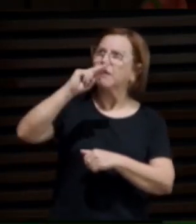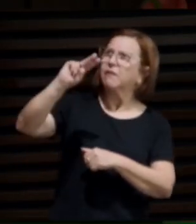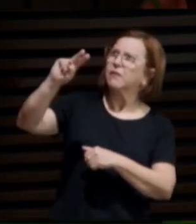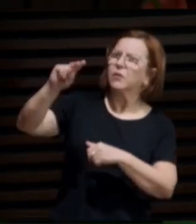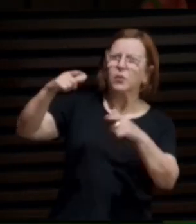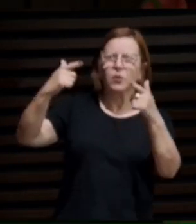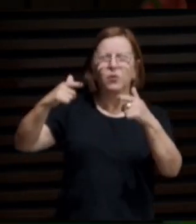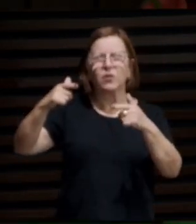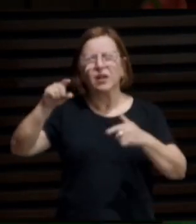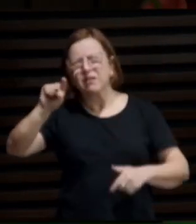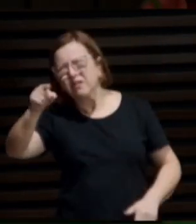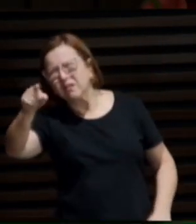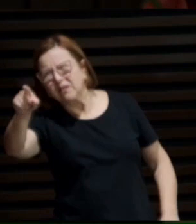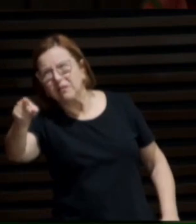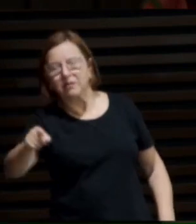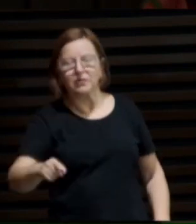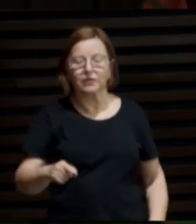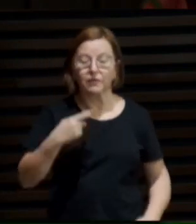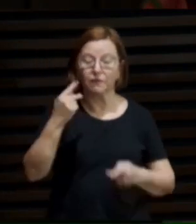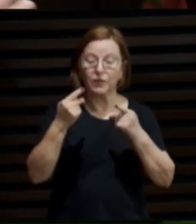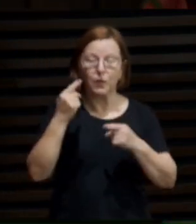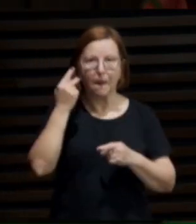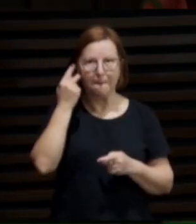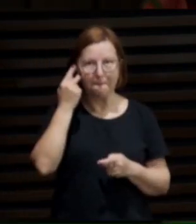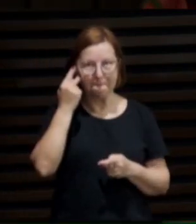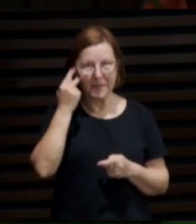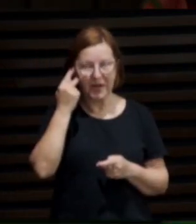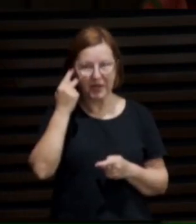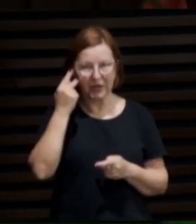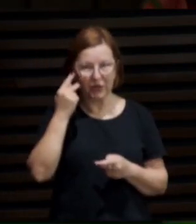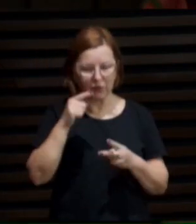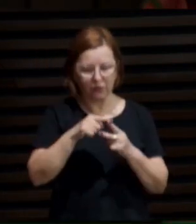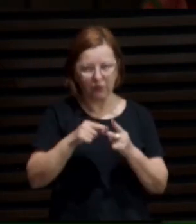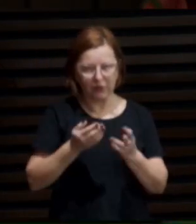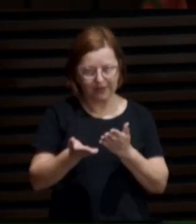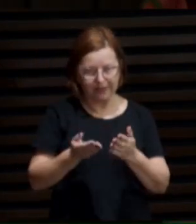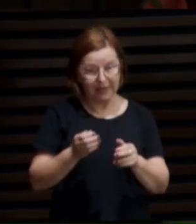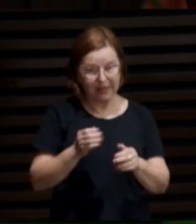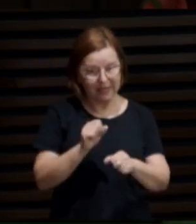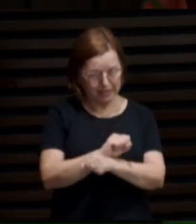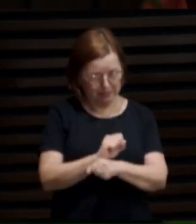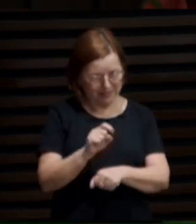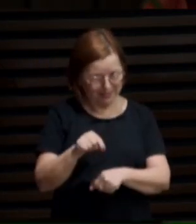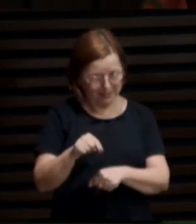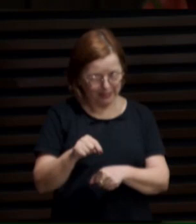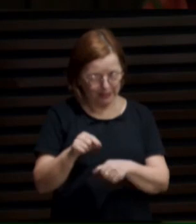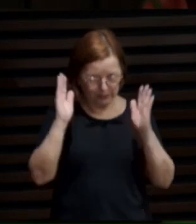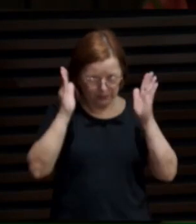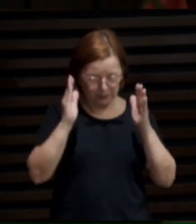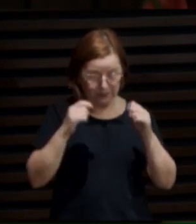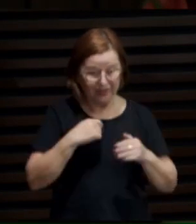longe, então disse aos seus servos: esperai aqui com o jumento, eu e o rapaz iremos até